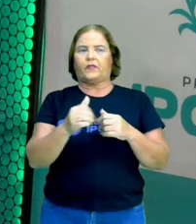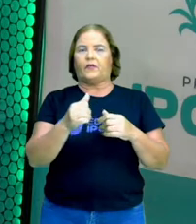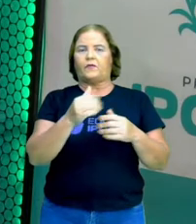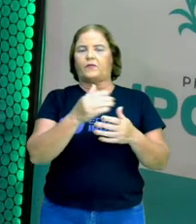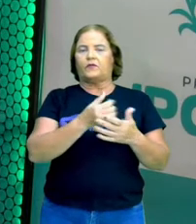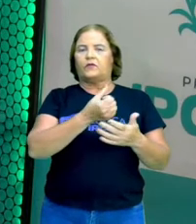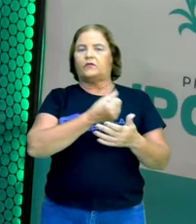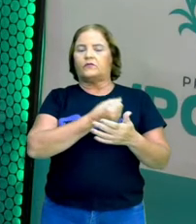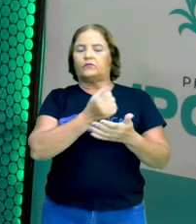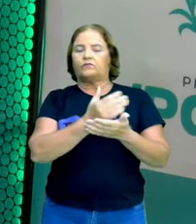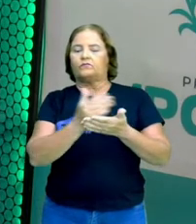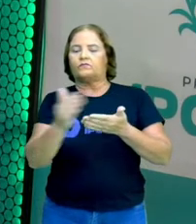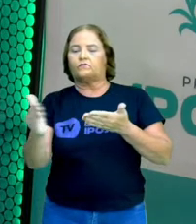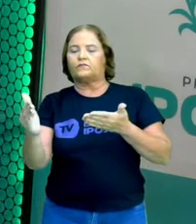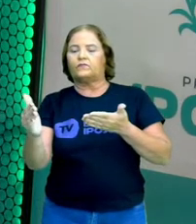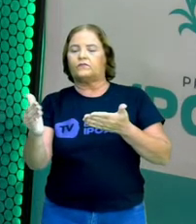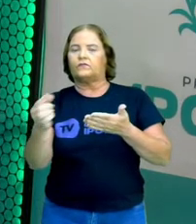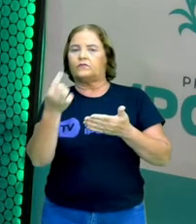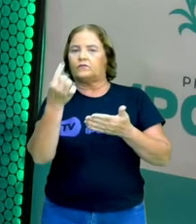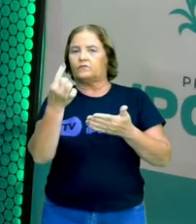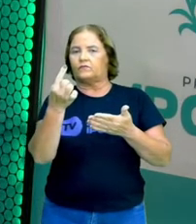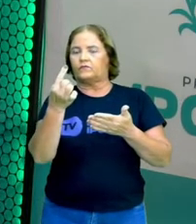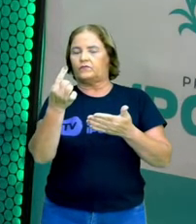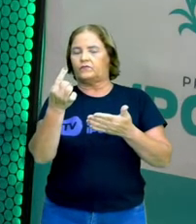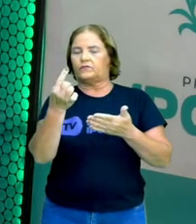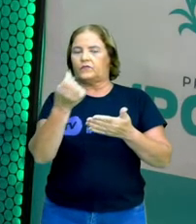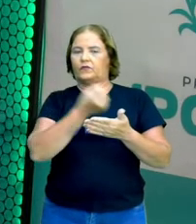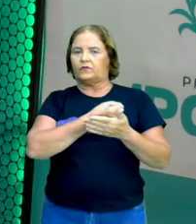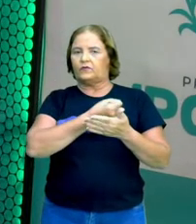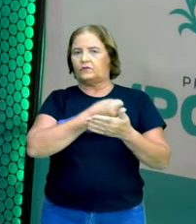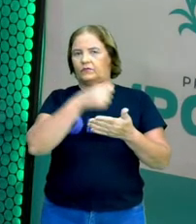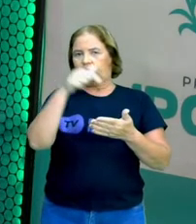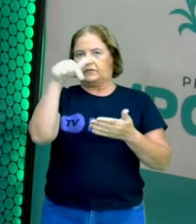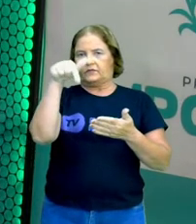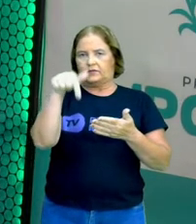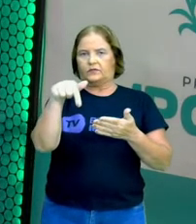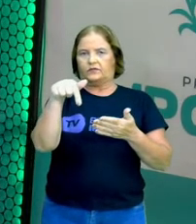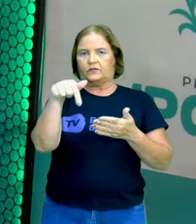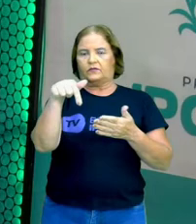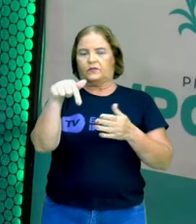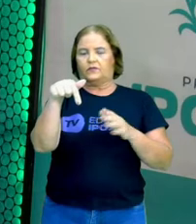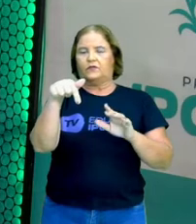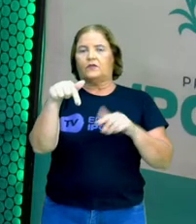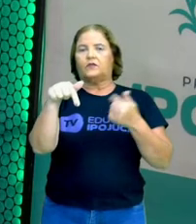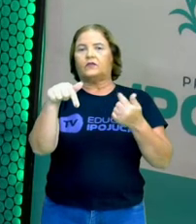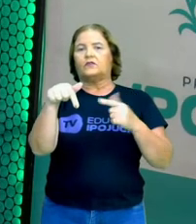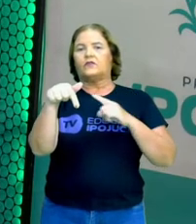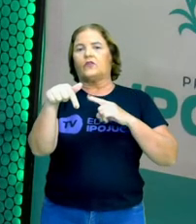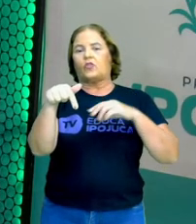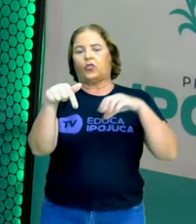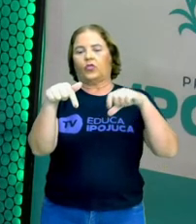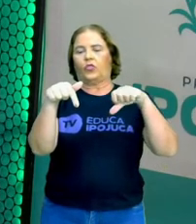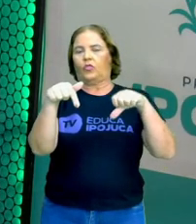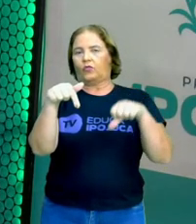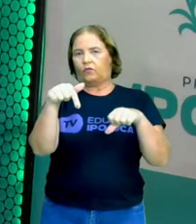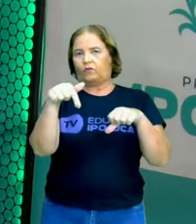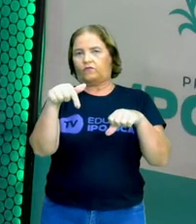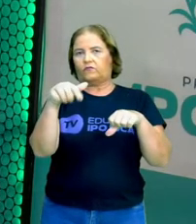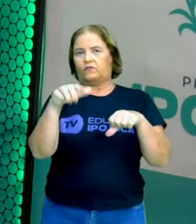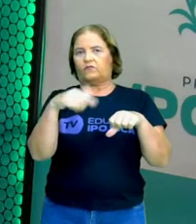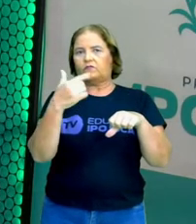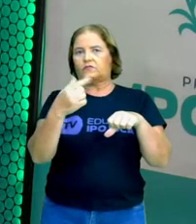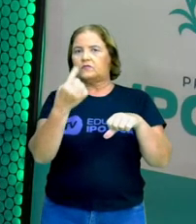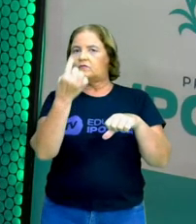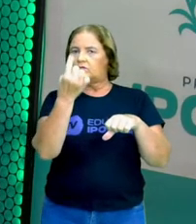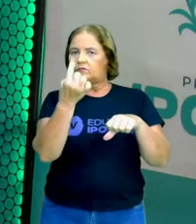um algarismo, então o numerador já vai ser 7. E 9 vai ser, como o período só tem